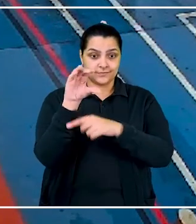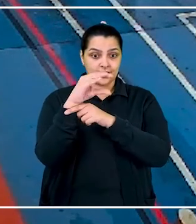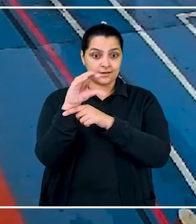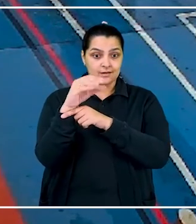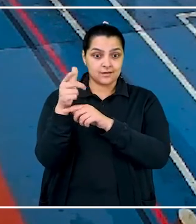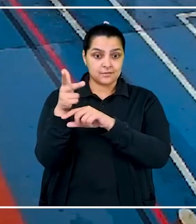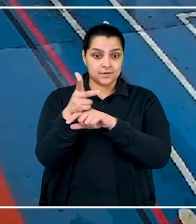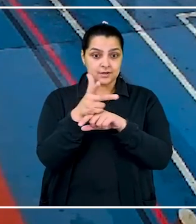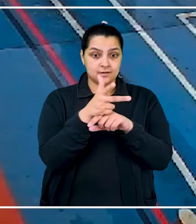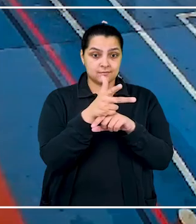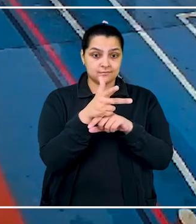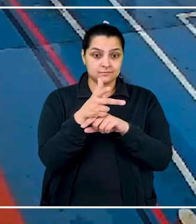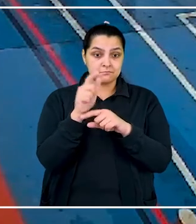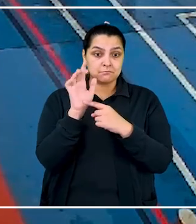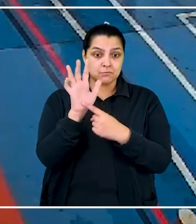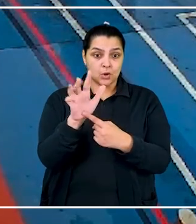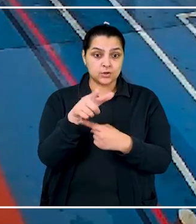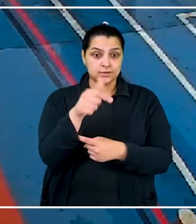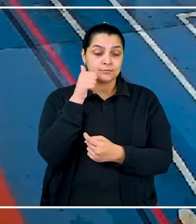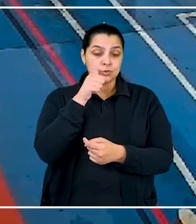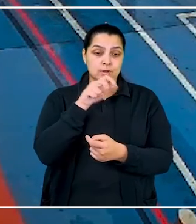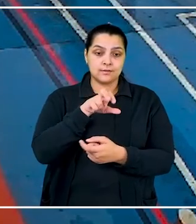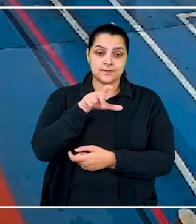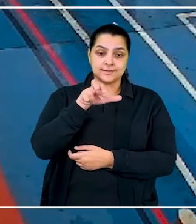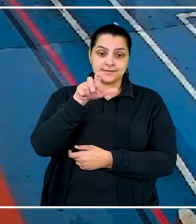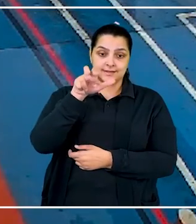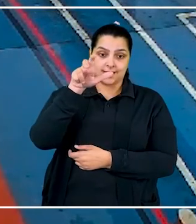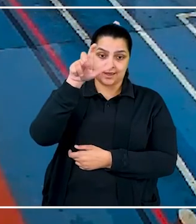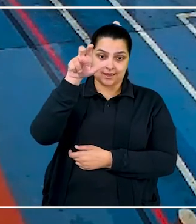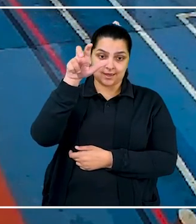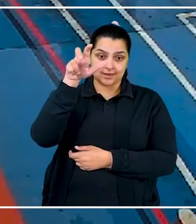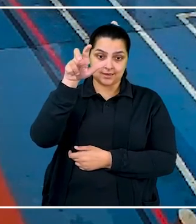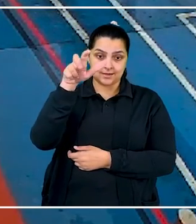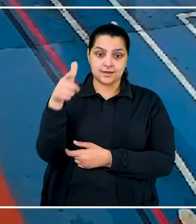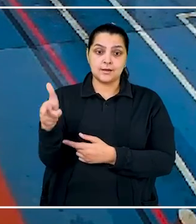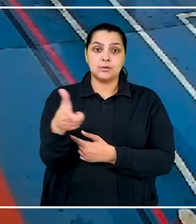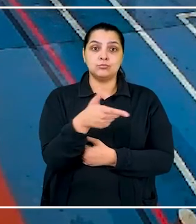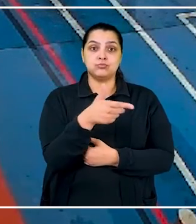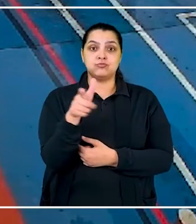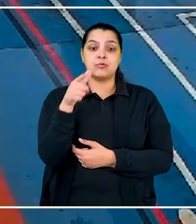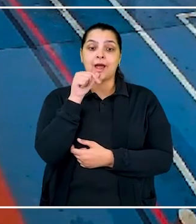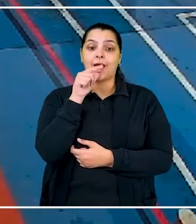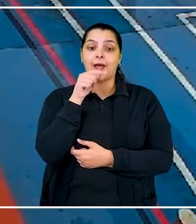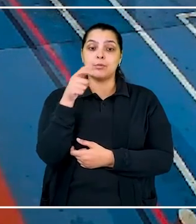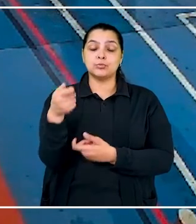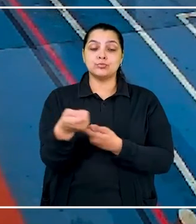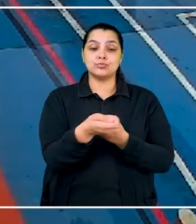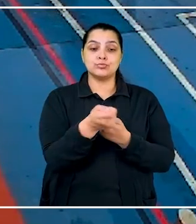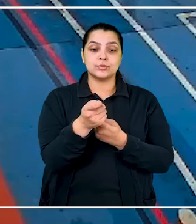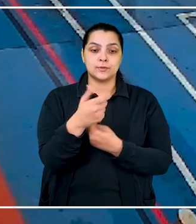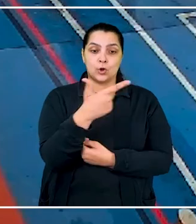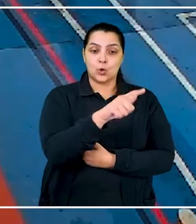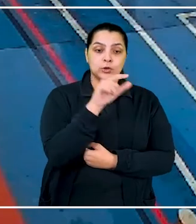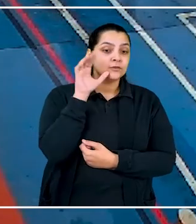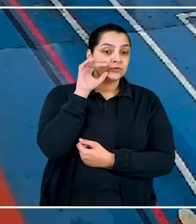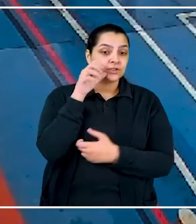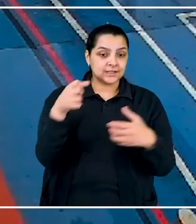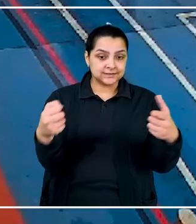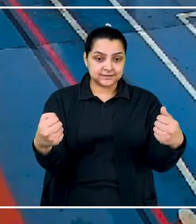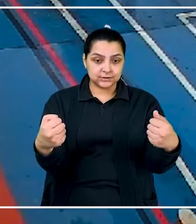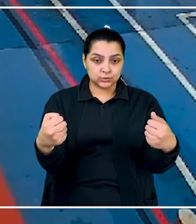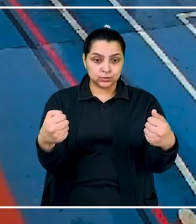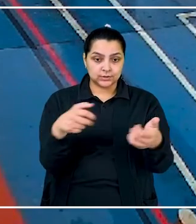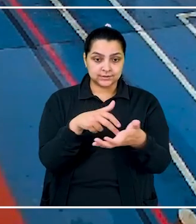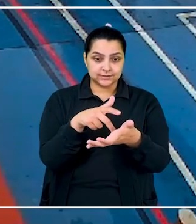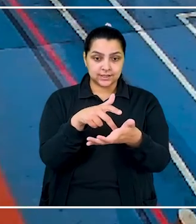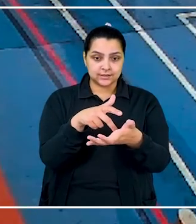As câmeras do circuito de segurança registraram a mulher subindo uma escada, com uma mangueira na mão. Uma outra trabalhadora